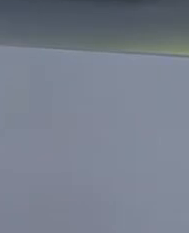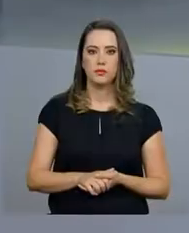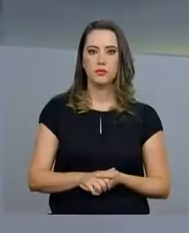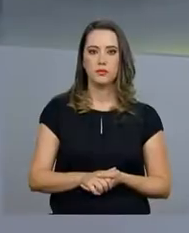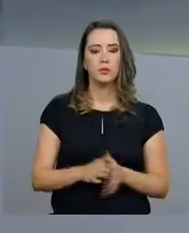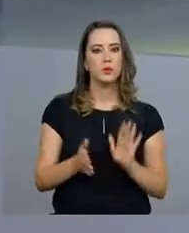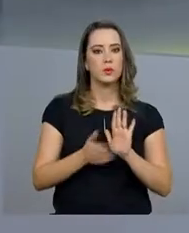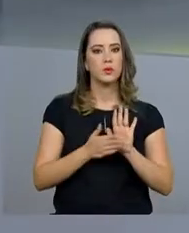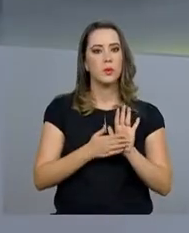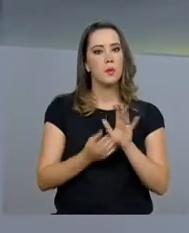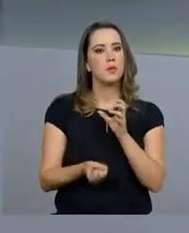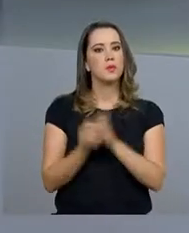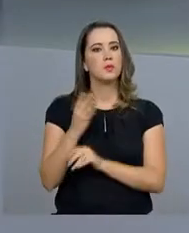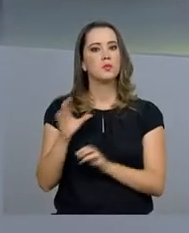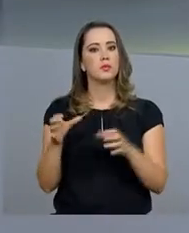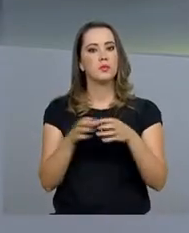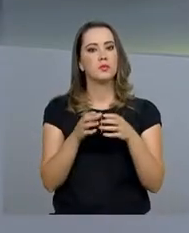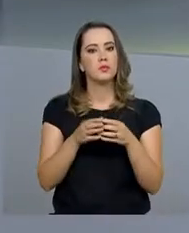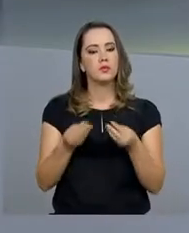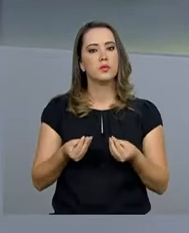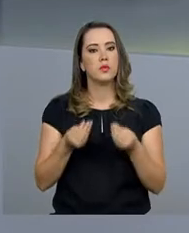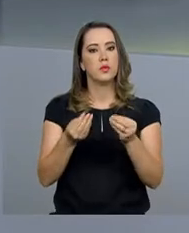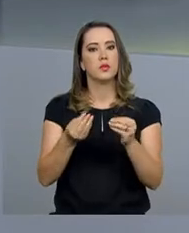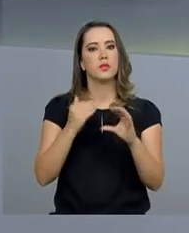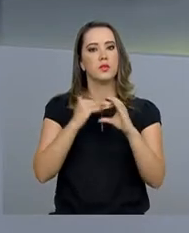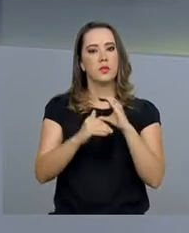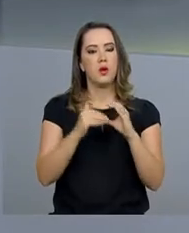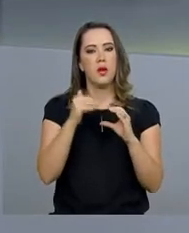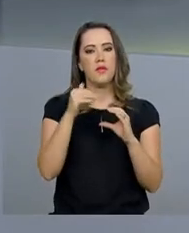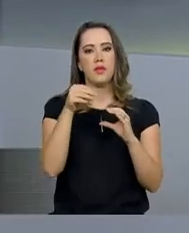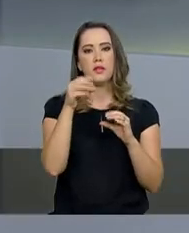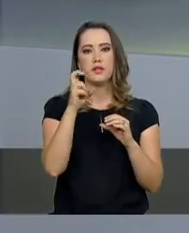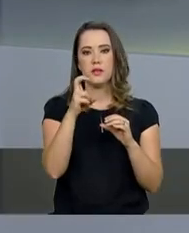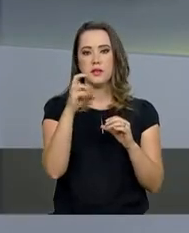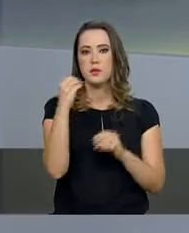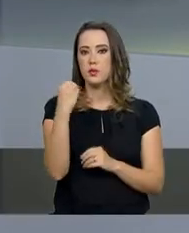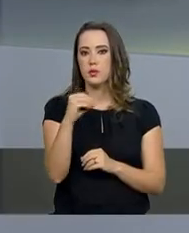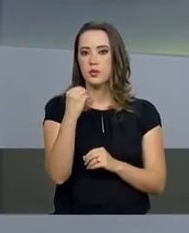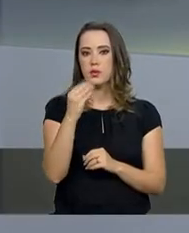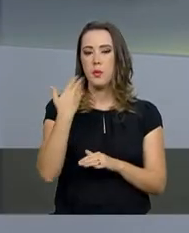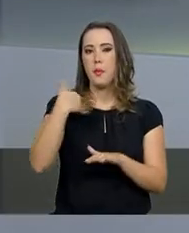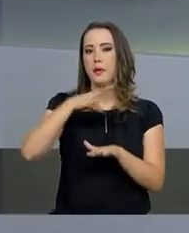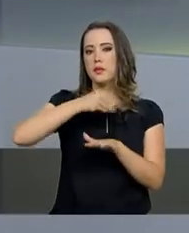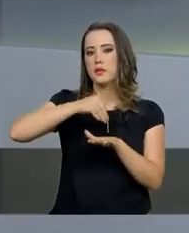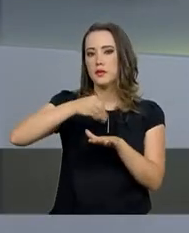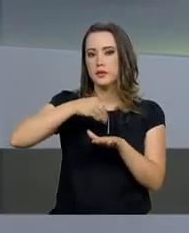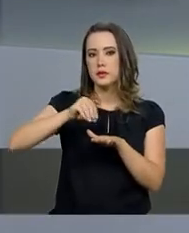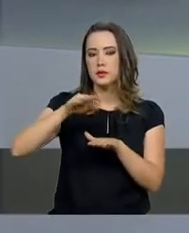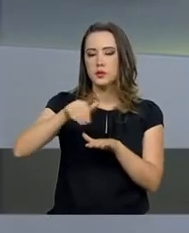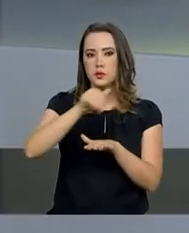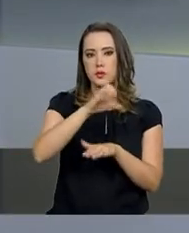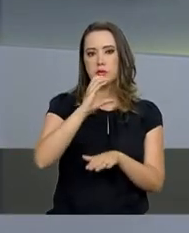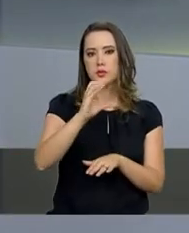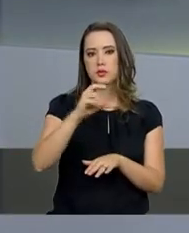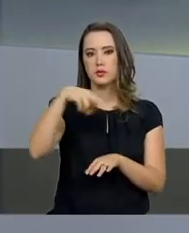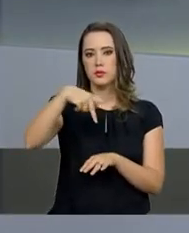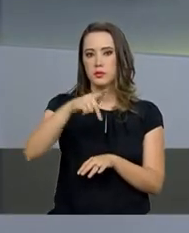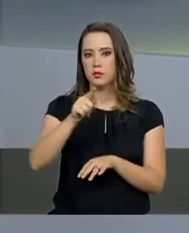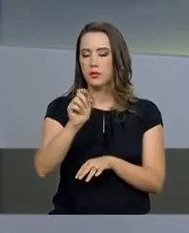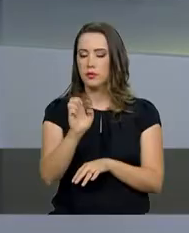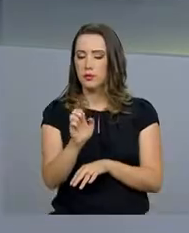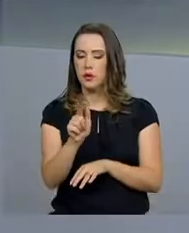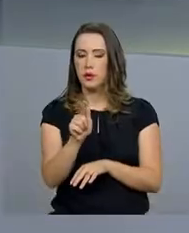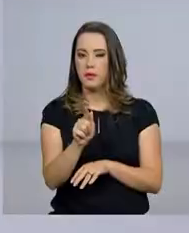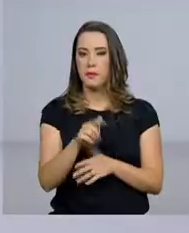As propostas para criar grupos podem ser enviadas até o dia 5 de outubro. Mais informações sobre a chamada no site do